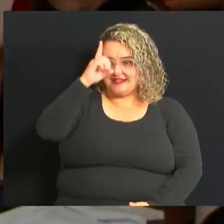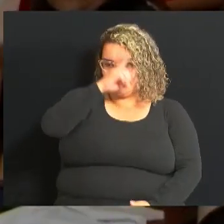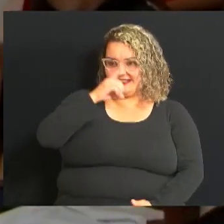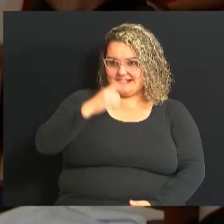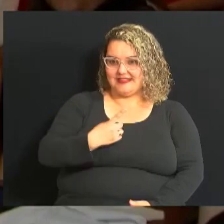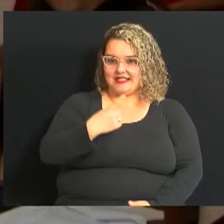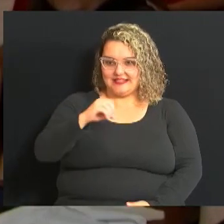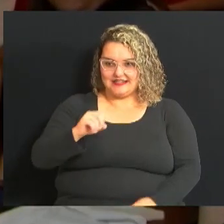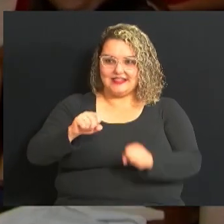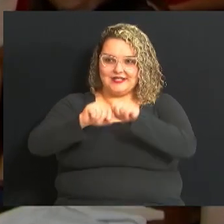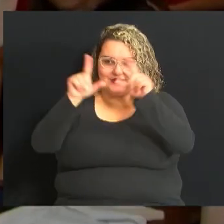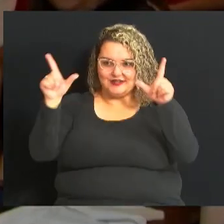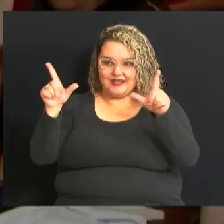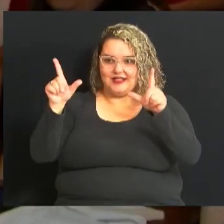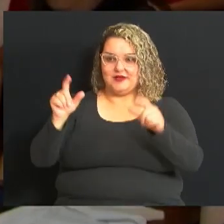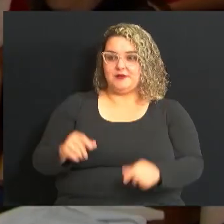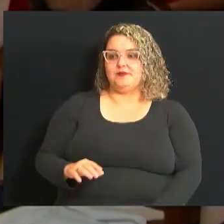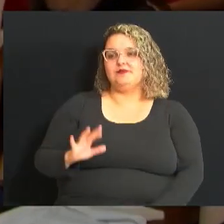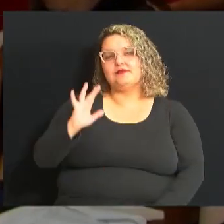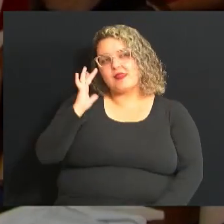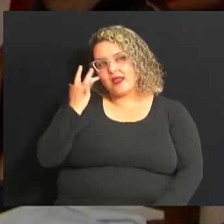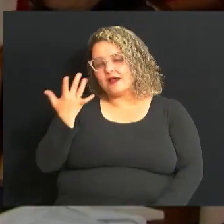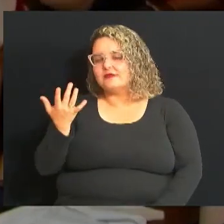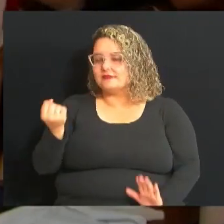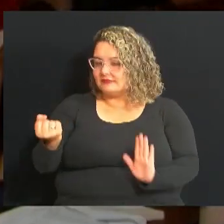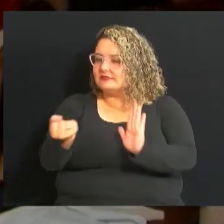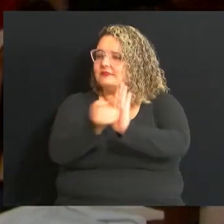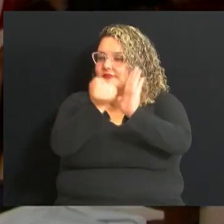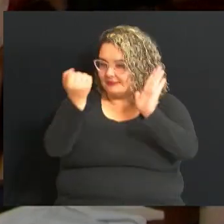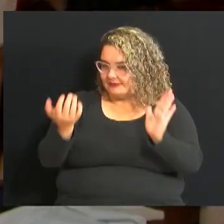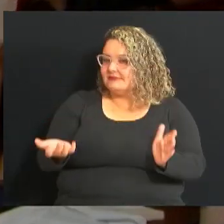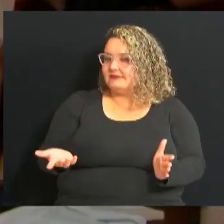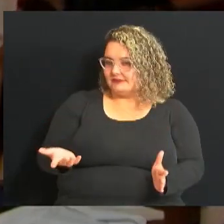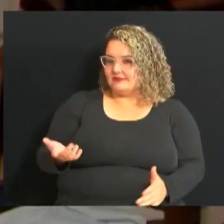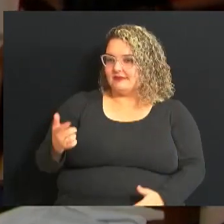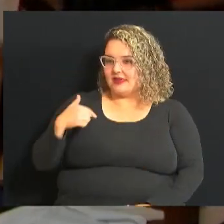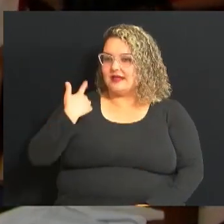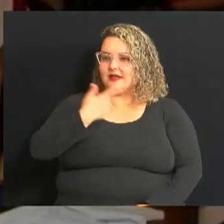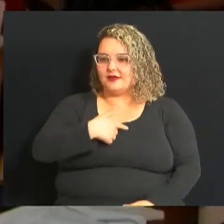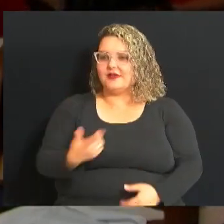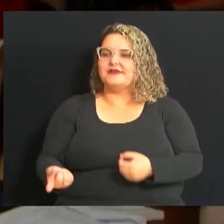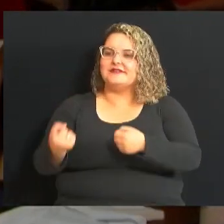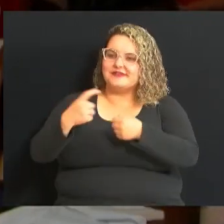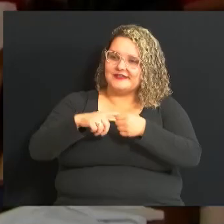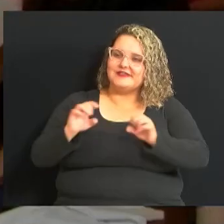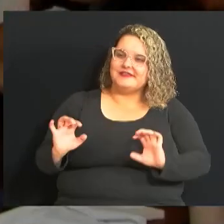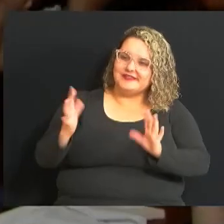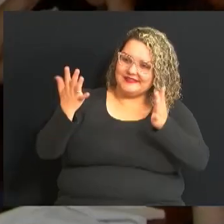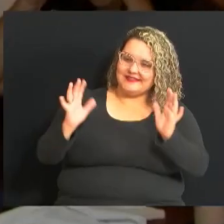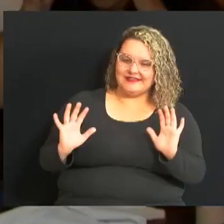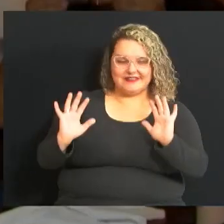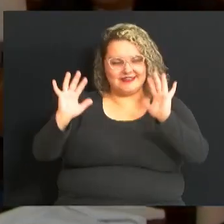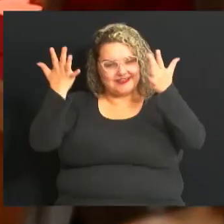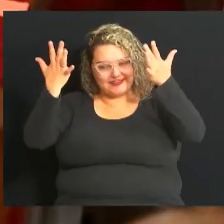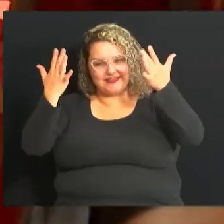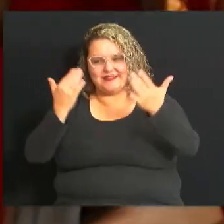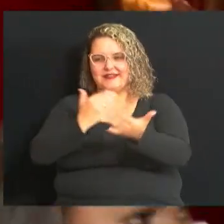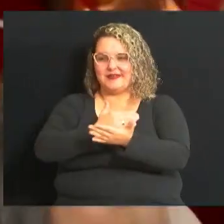horas da manhã. Acho que vai ser um marco para a gente retomar esse evento de celebração no começo do nosso